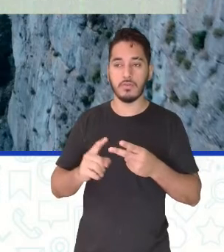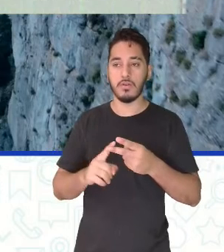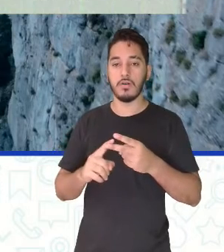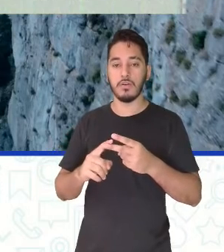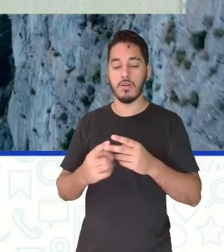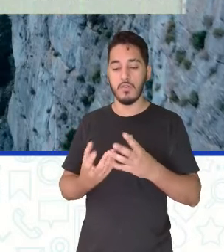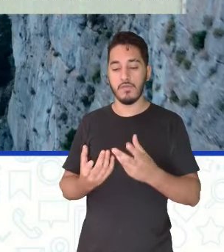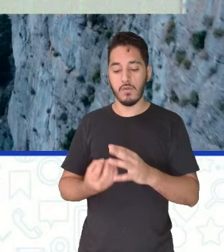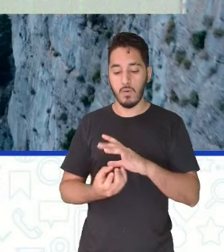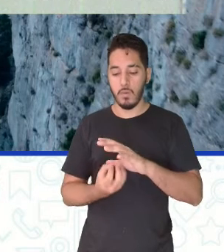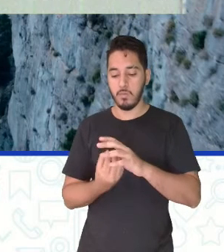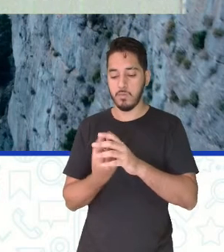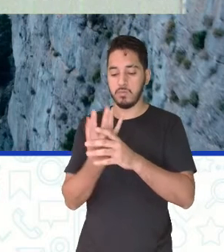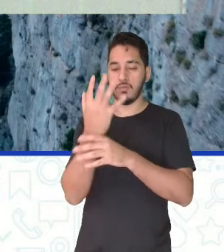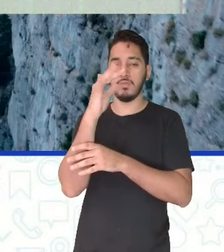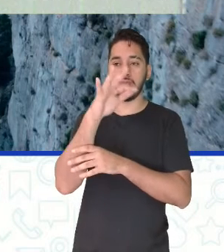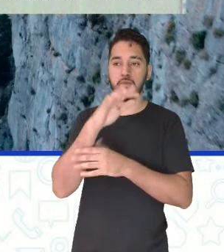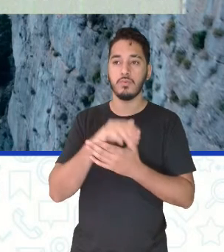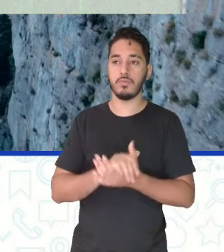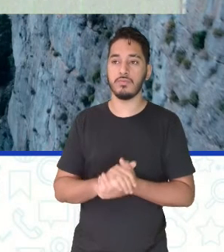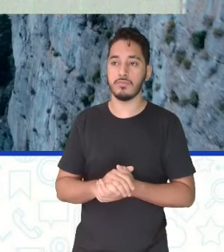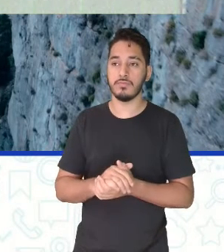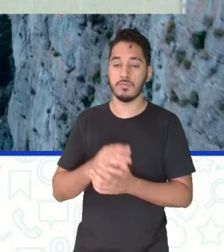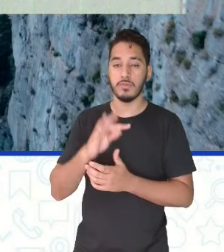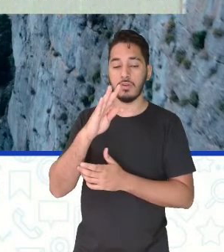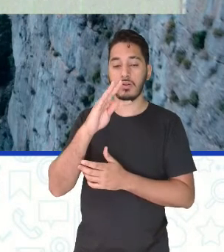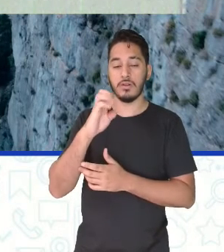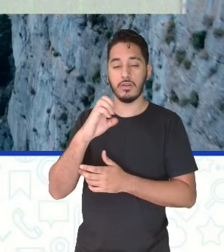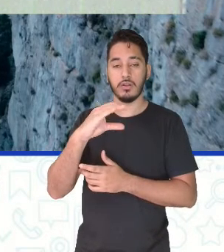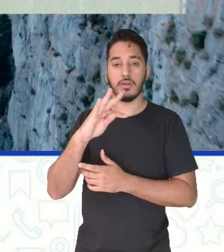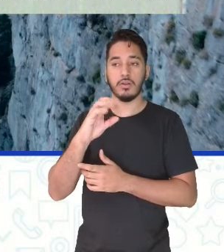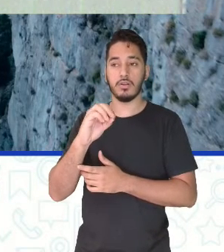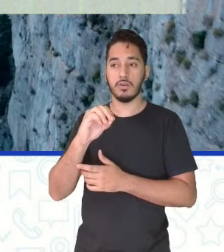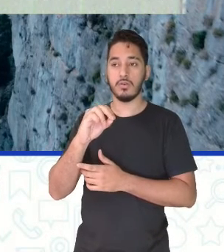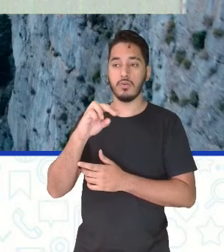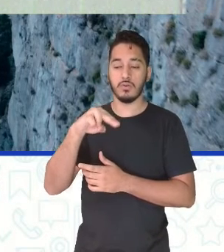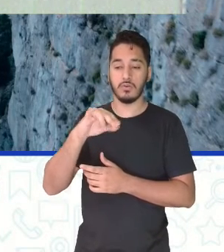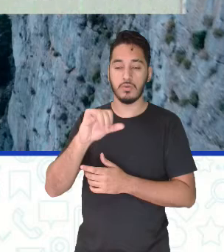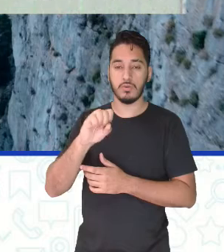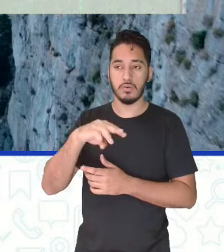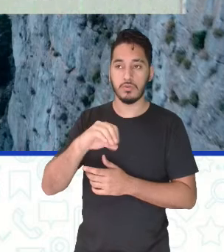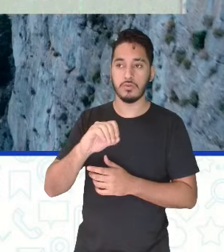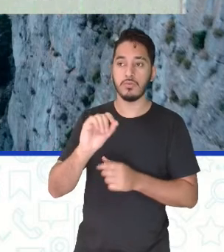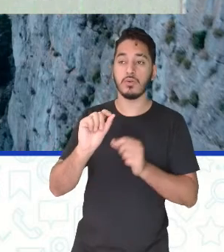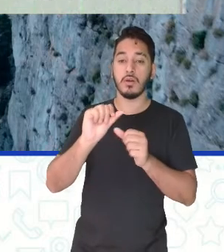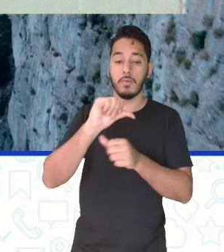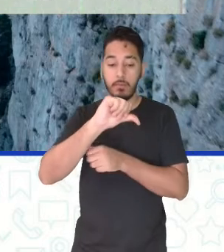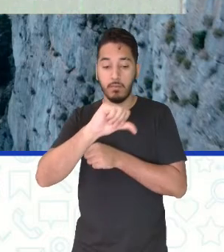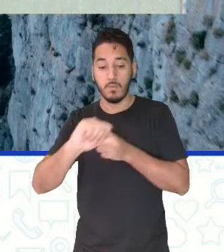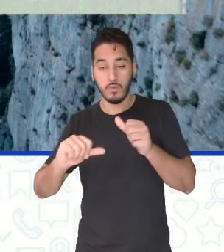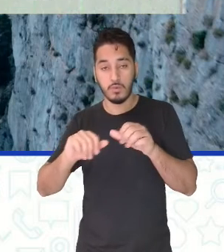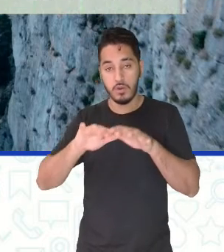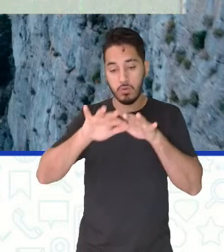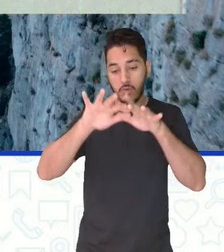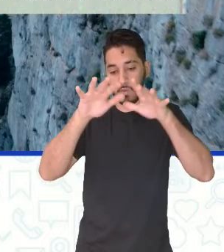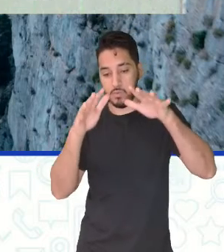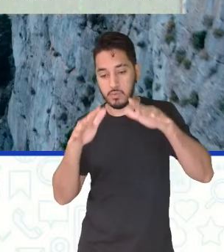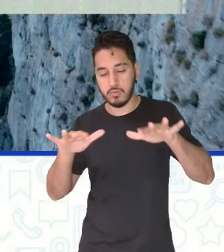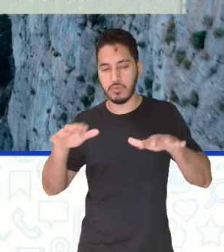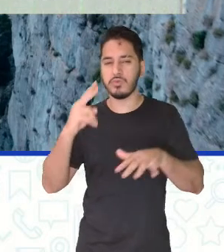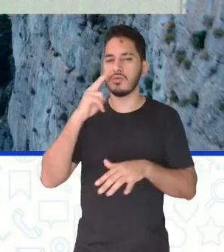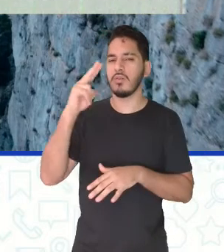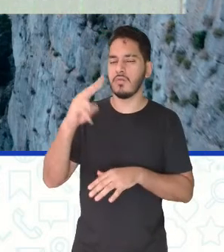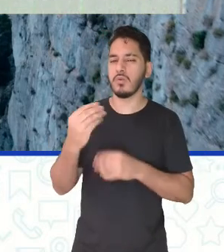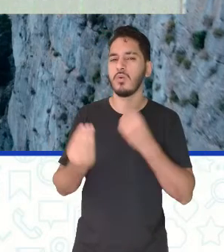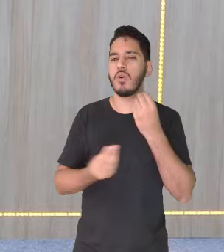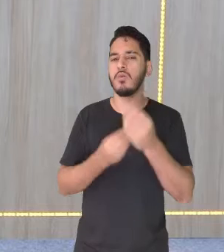vulcanismo, tectonismo, assim transformando o relevo. Vocês viram lá, né? Como a paisagem